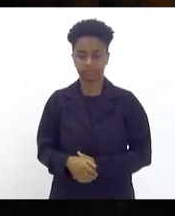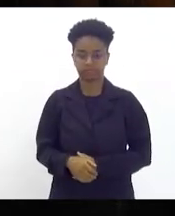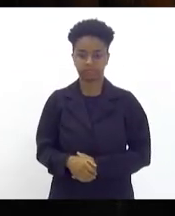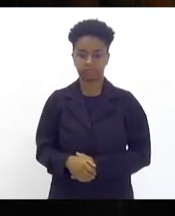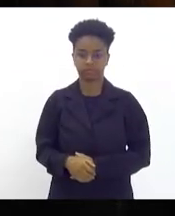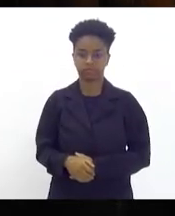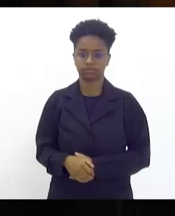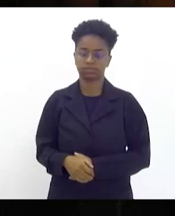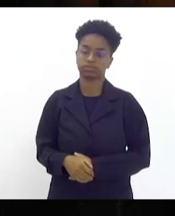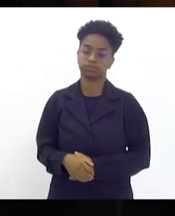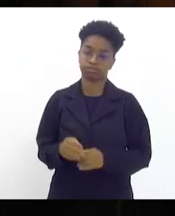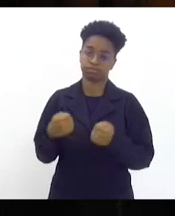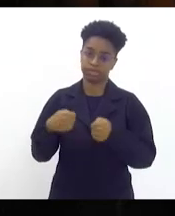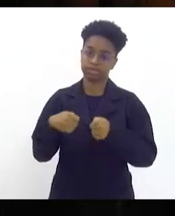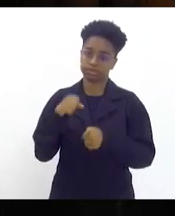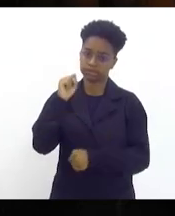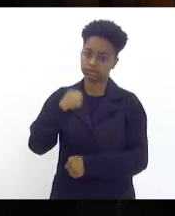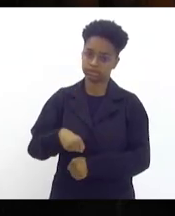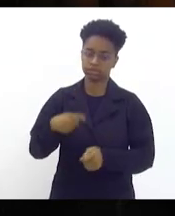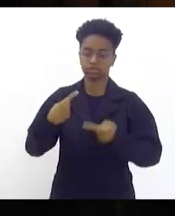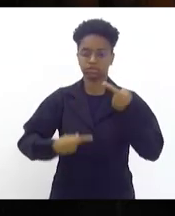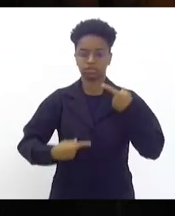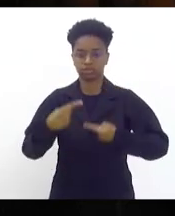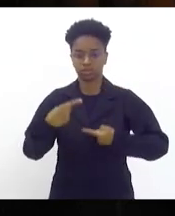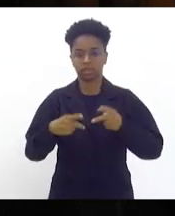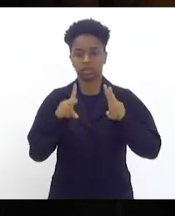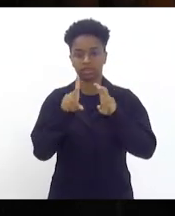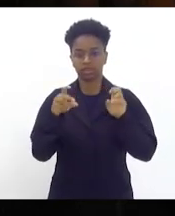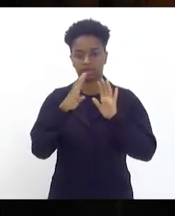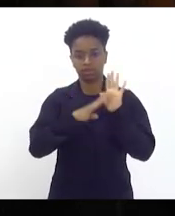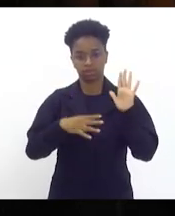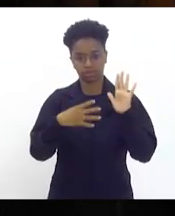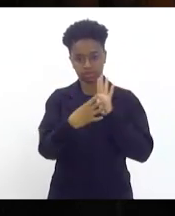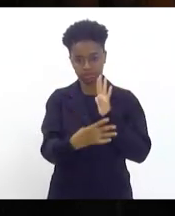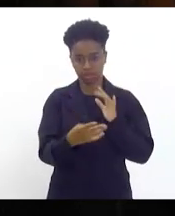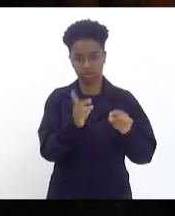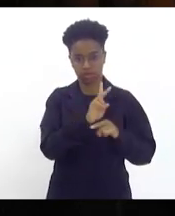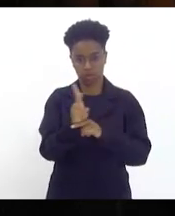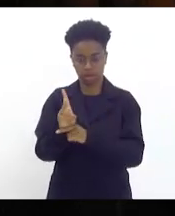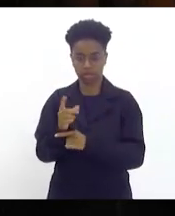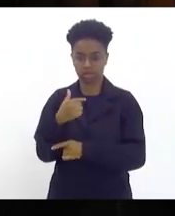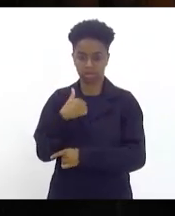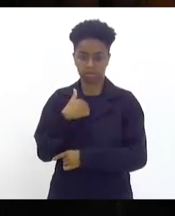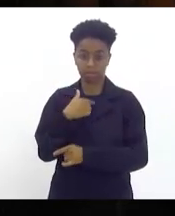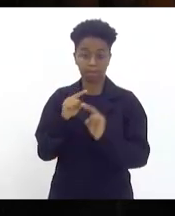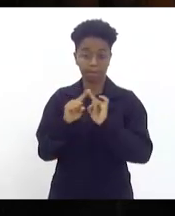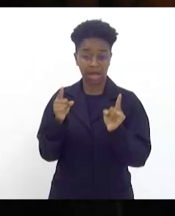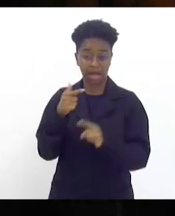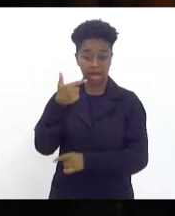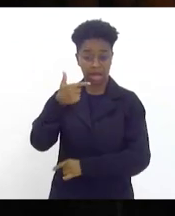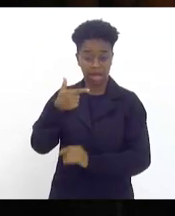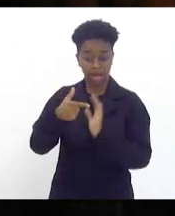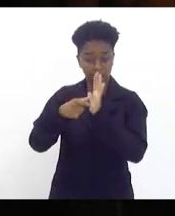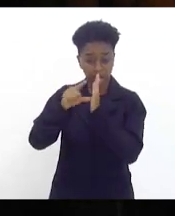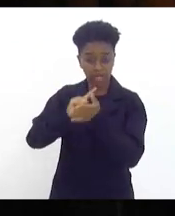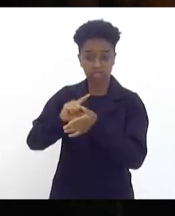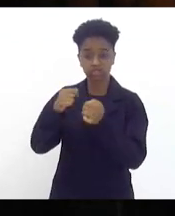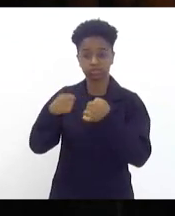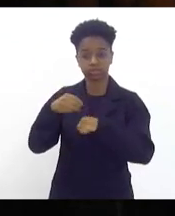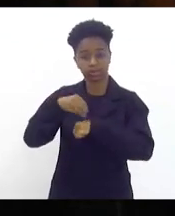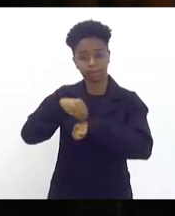discuta sim a questão da escala da Guarda Municipal Não sem antes Enviar mensagem